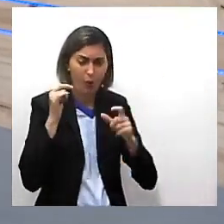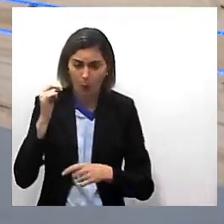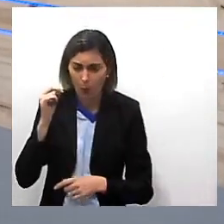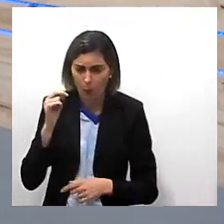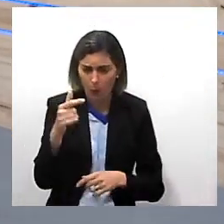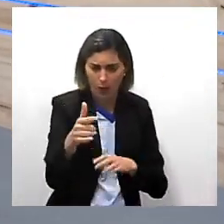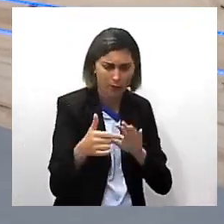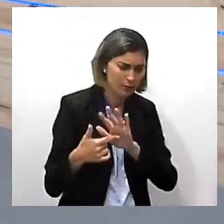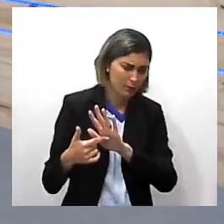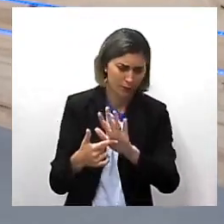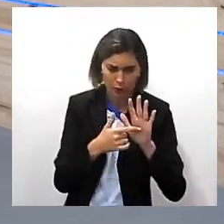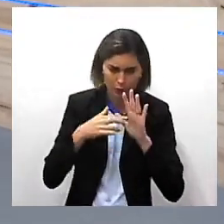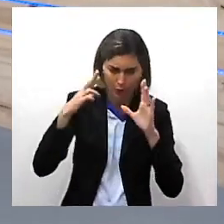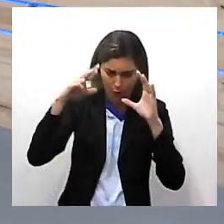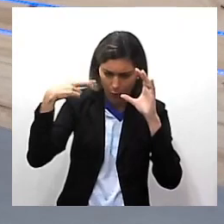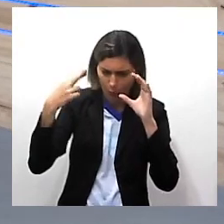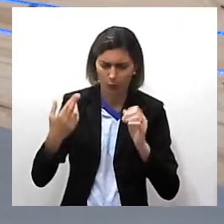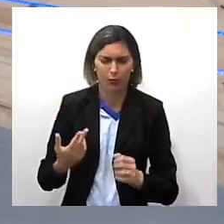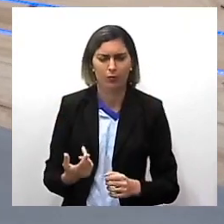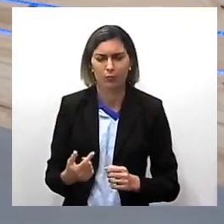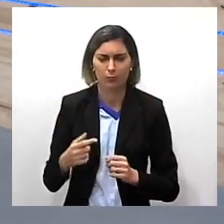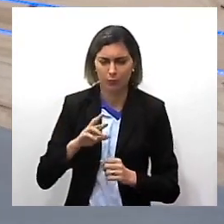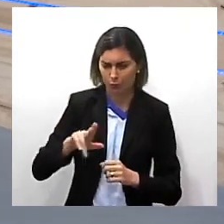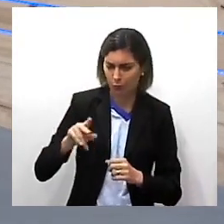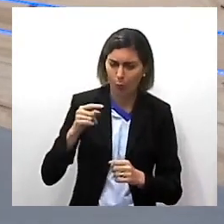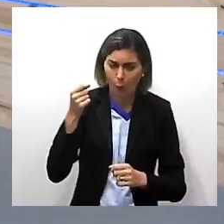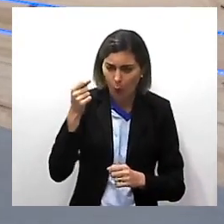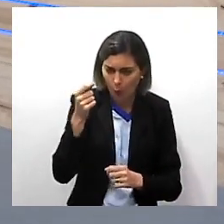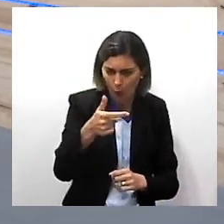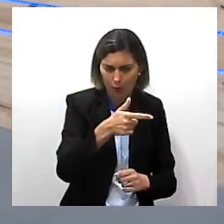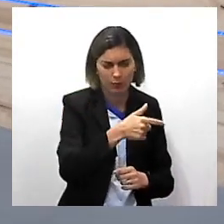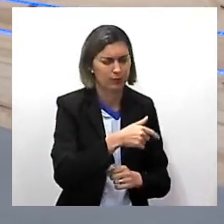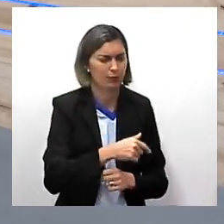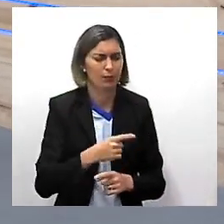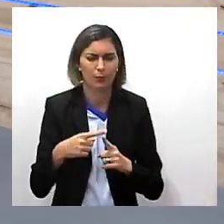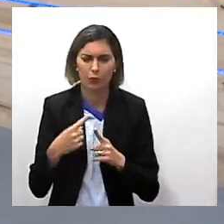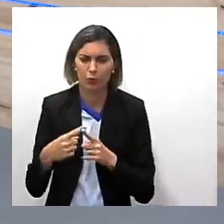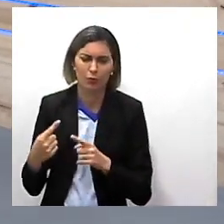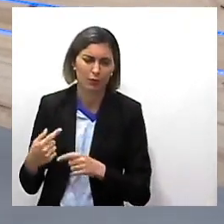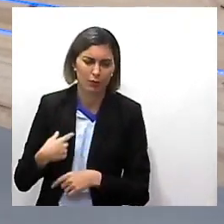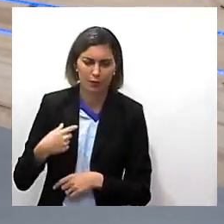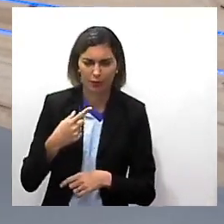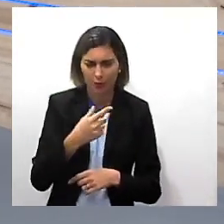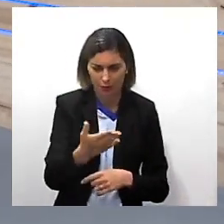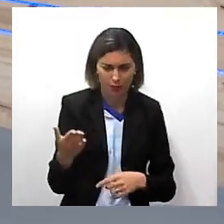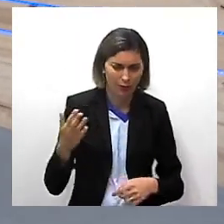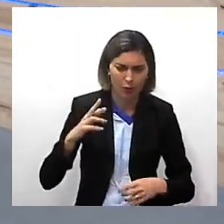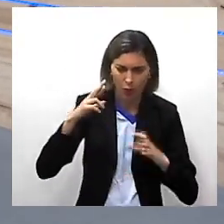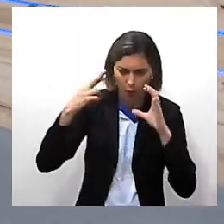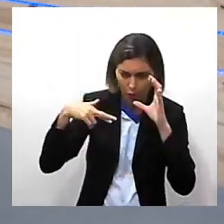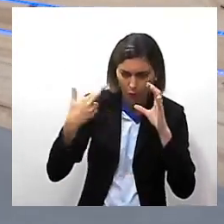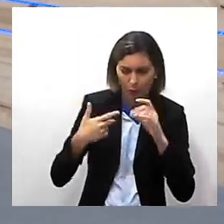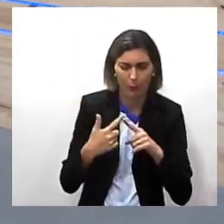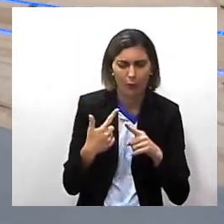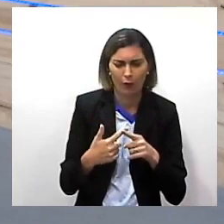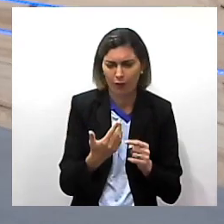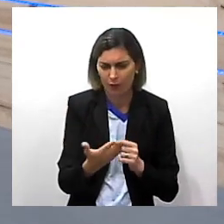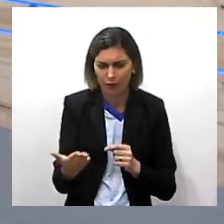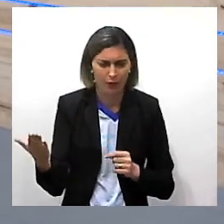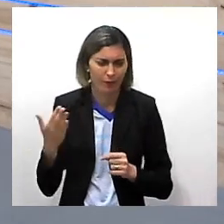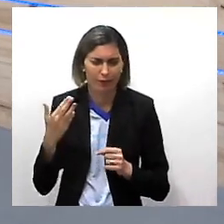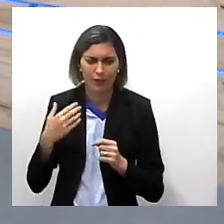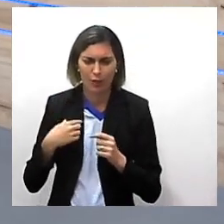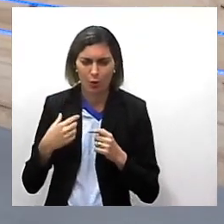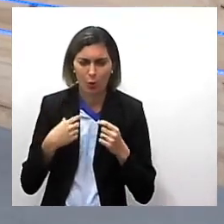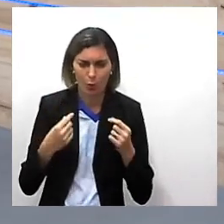mostrava Robertão. Ele não mostrou Robertão por pouco. Sabe por quê, Jonathan? Sabe por que, Robertão, você não apareceu? Porque